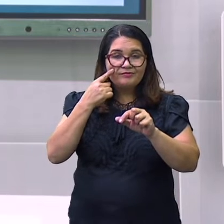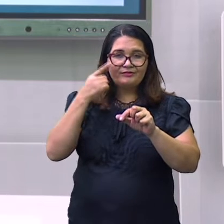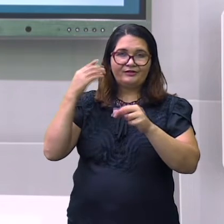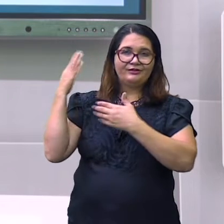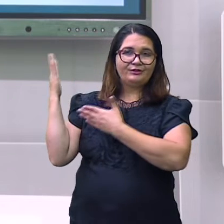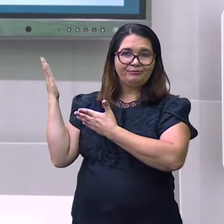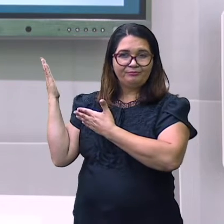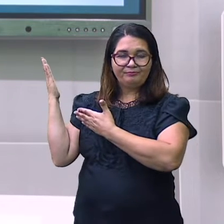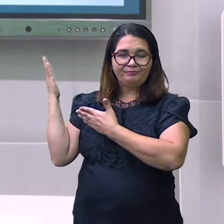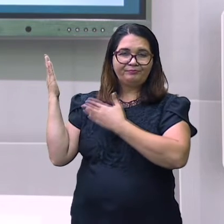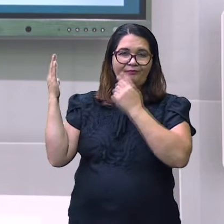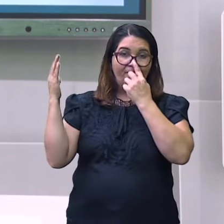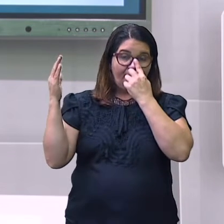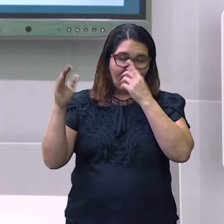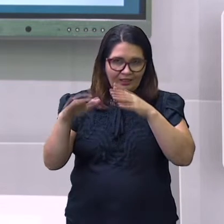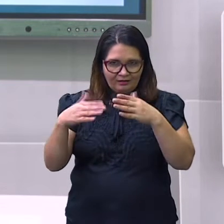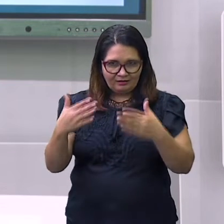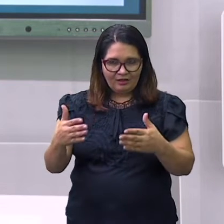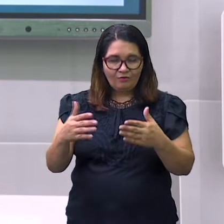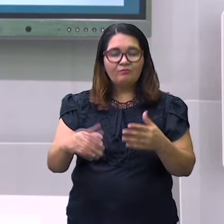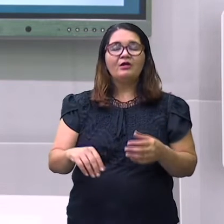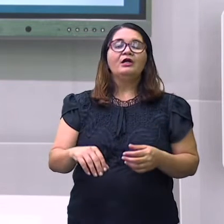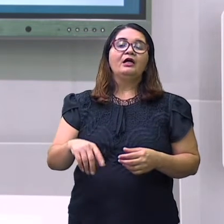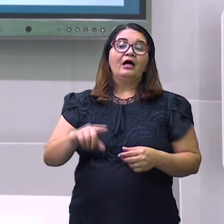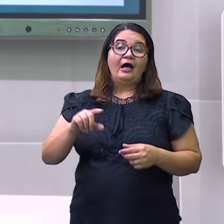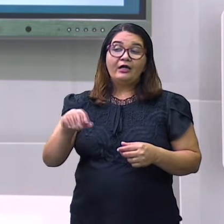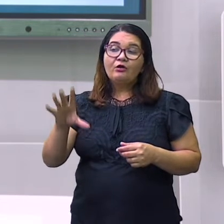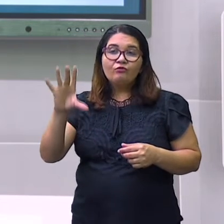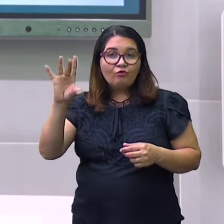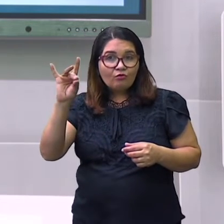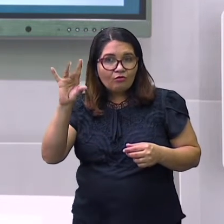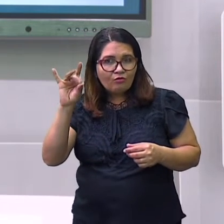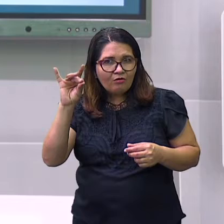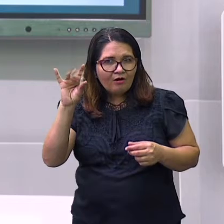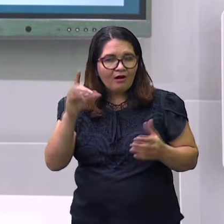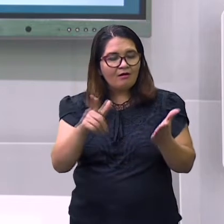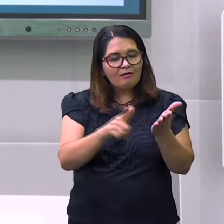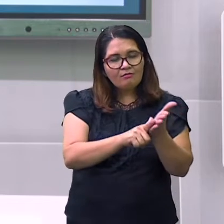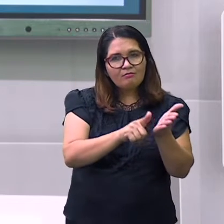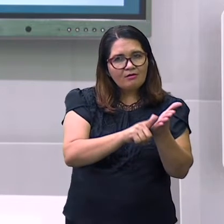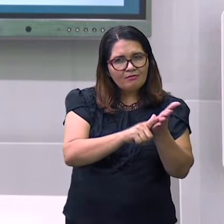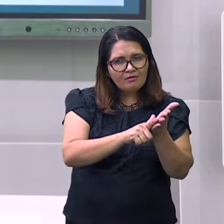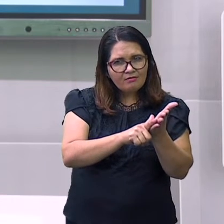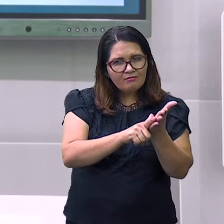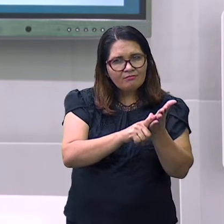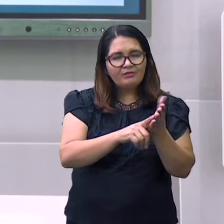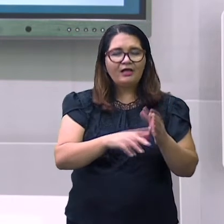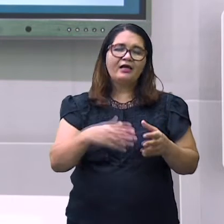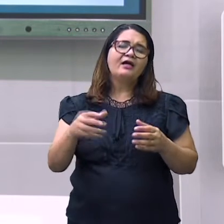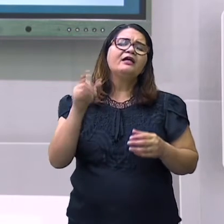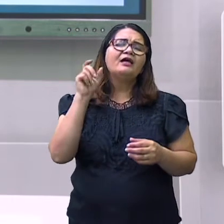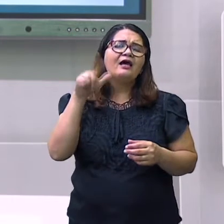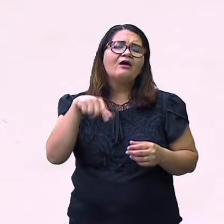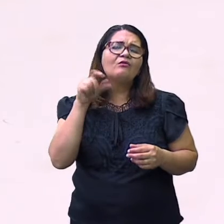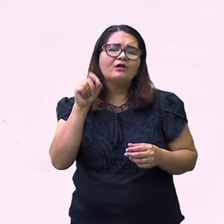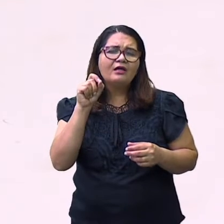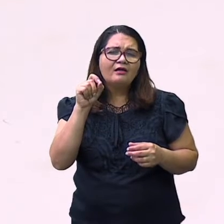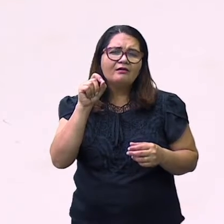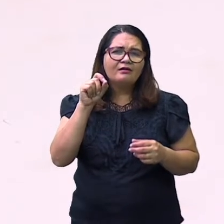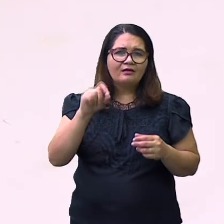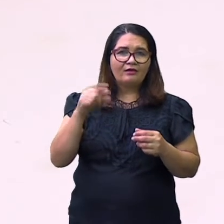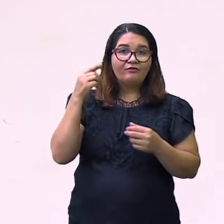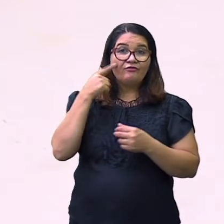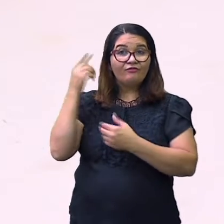totalmente achatada, eu vou colar o meu núcleo e aí vocês podem colocar, gente, aonde vocês acharem que vai ficar